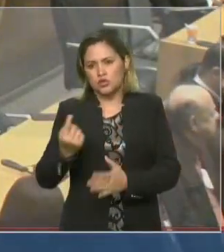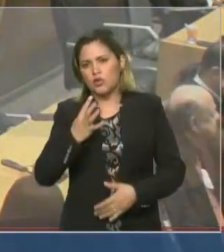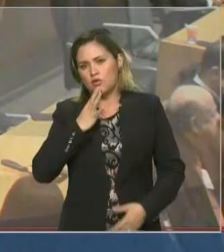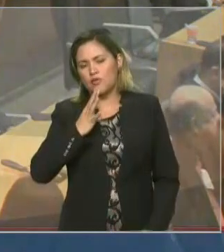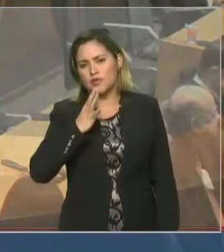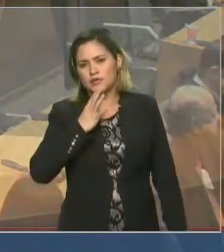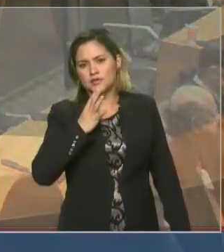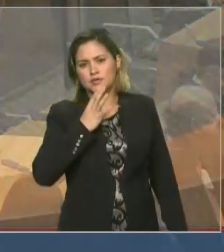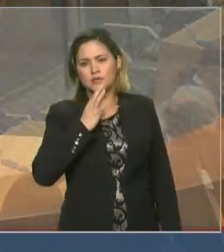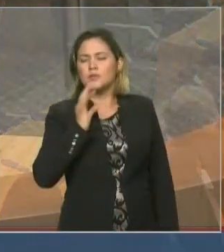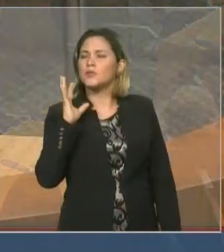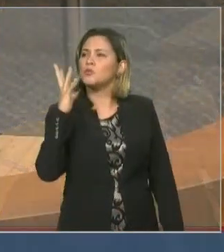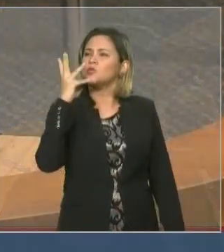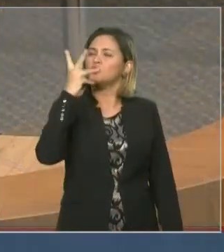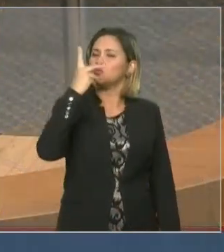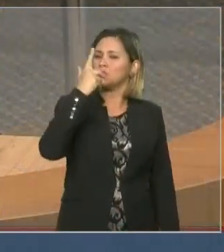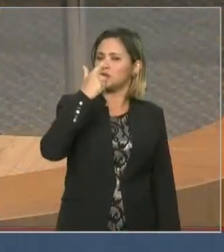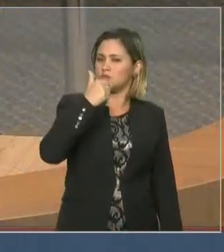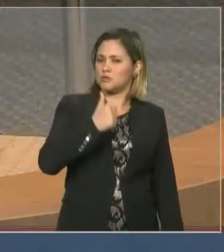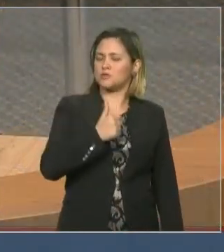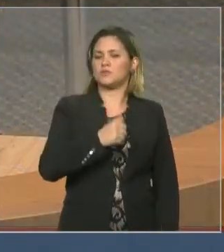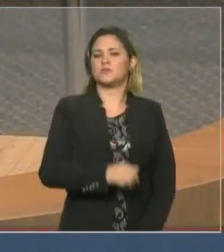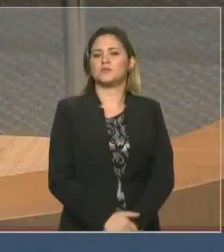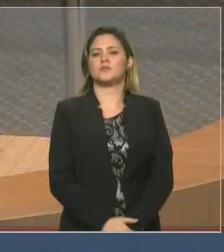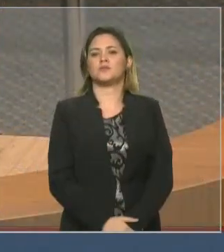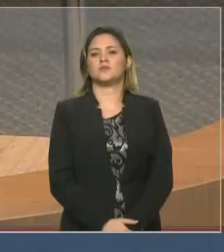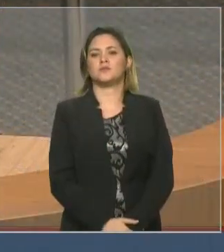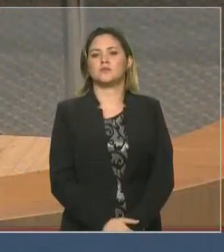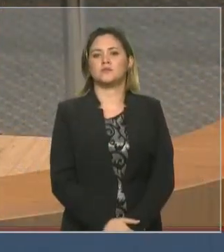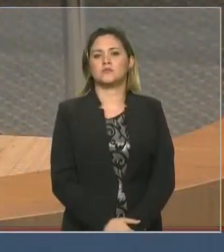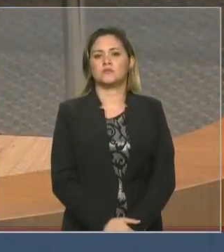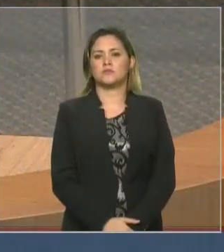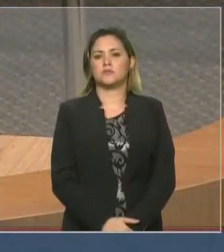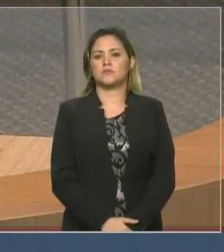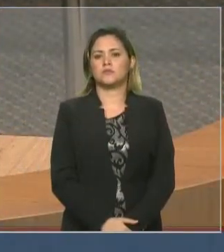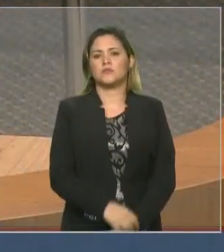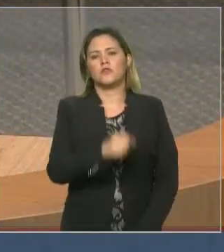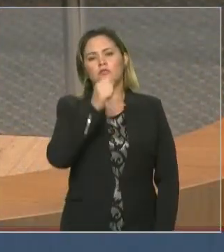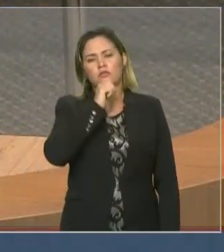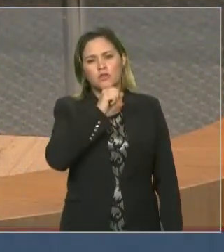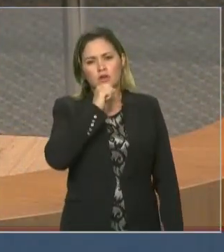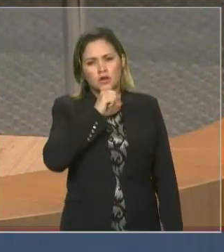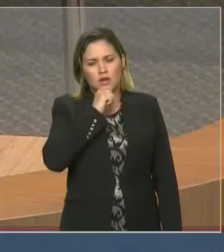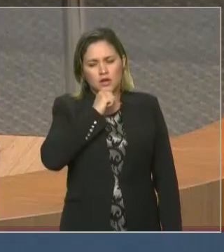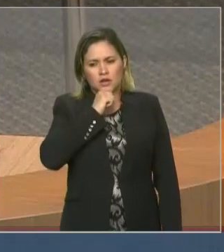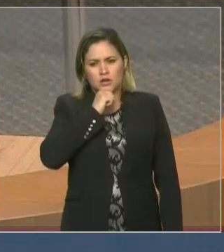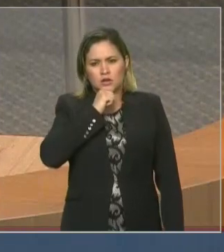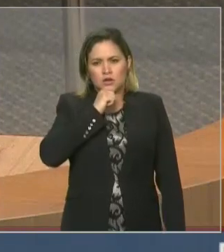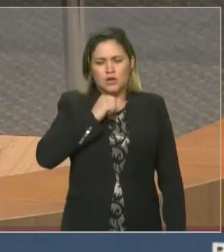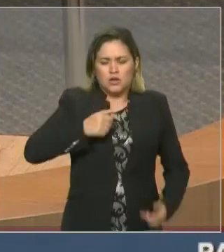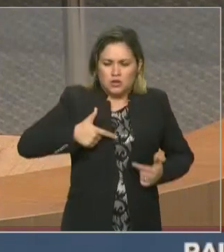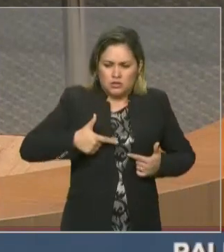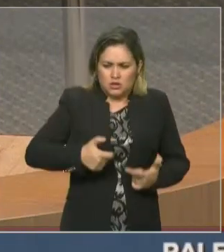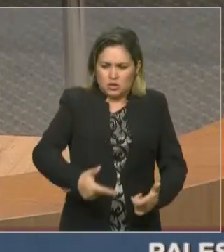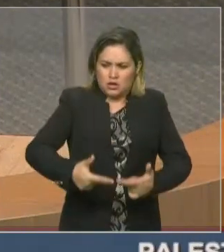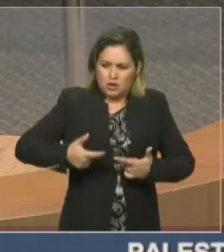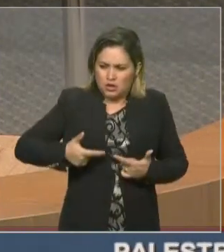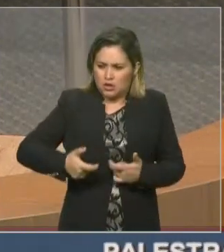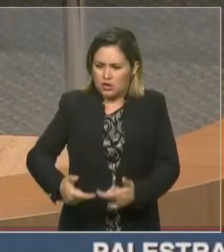aquela beleza do poeta. Um velho guerreiro timbira